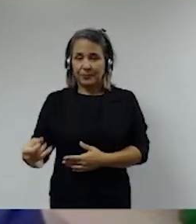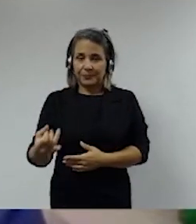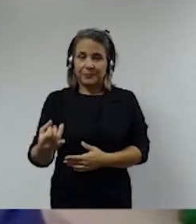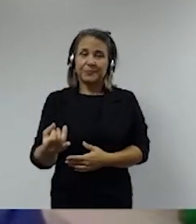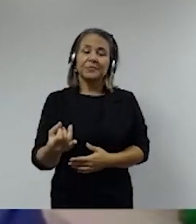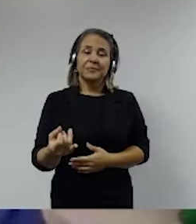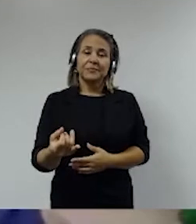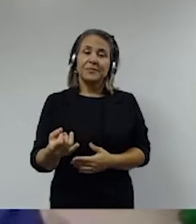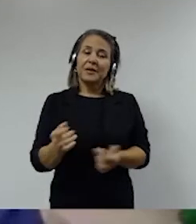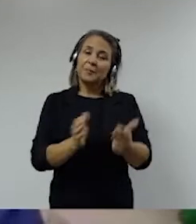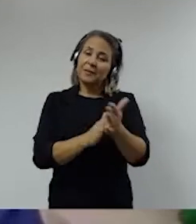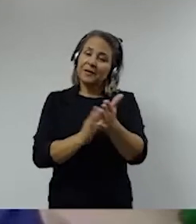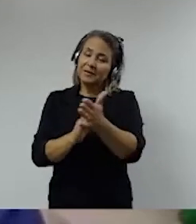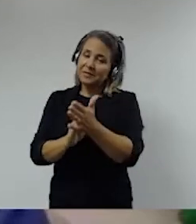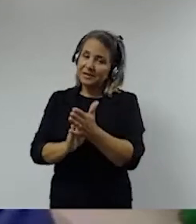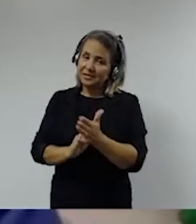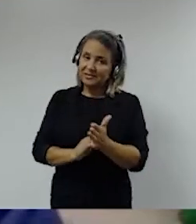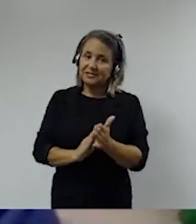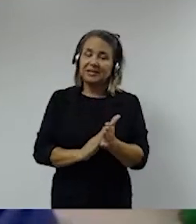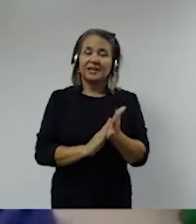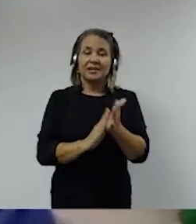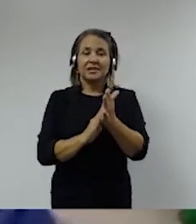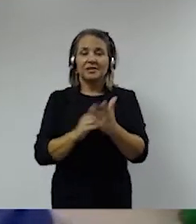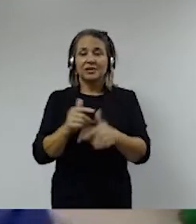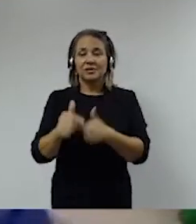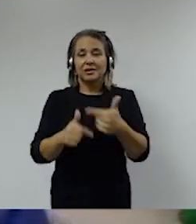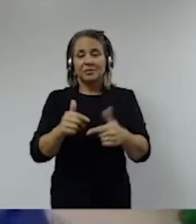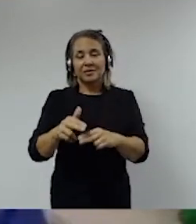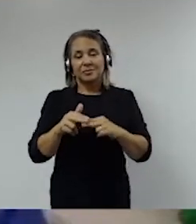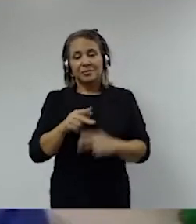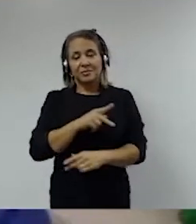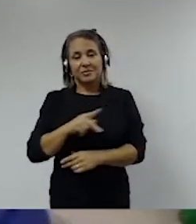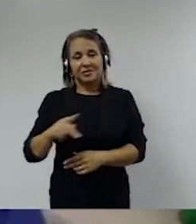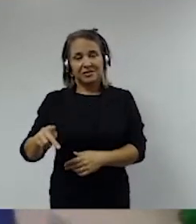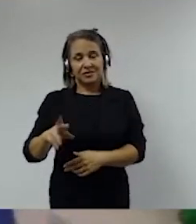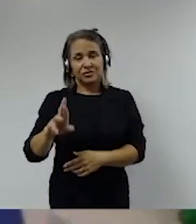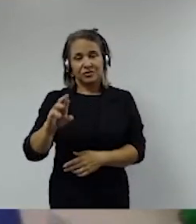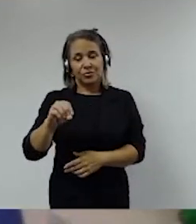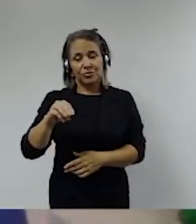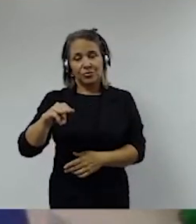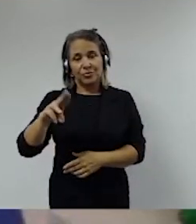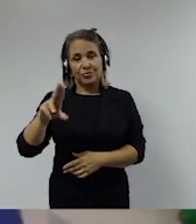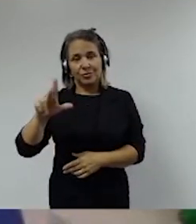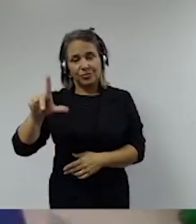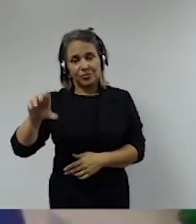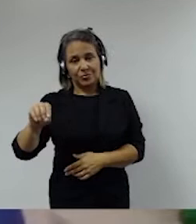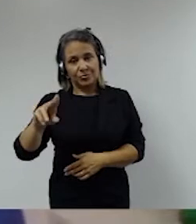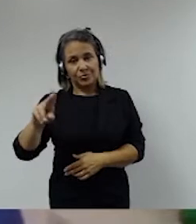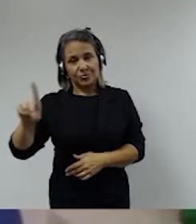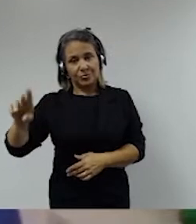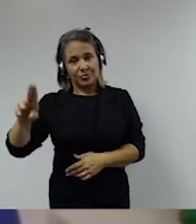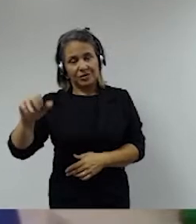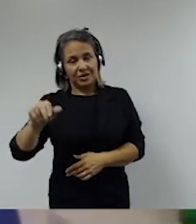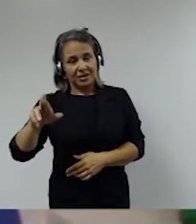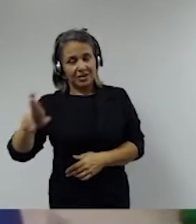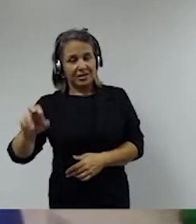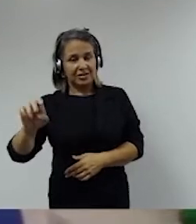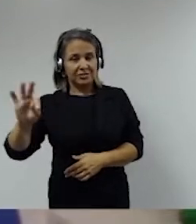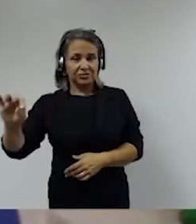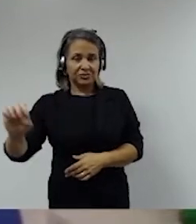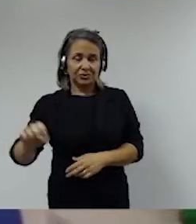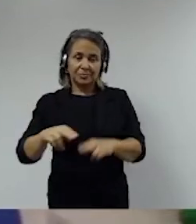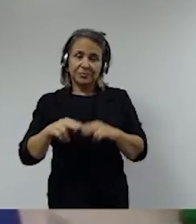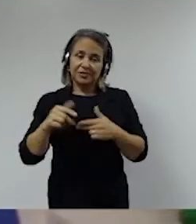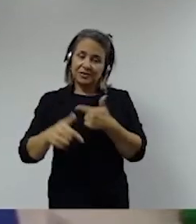oportunidade e parabenizar a ESA Nacional em nome do presidente Rony Duarte por esse evento tão magnífico.